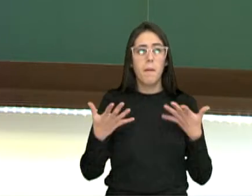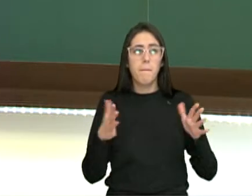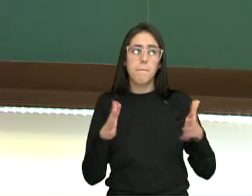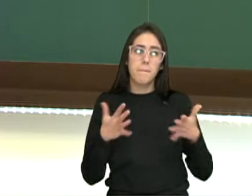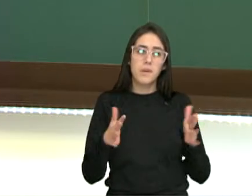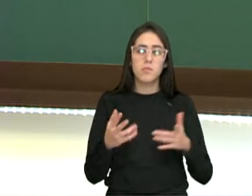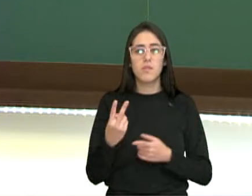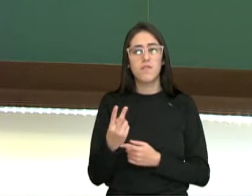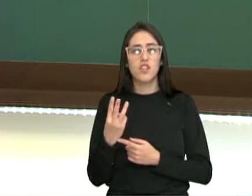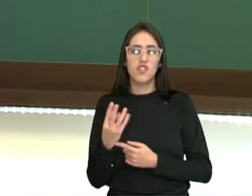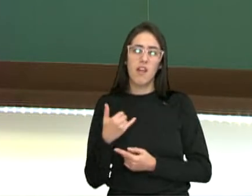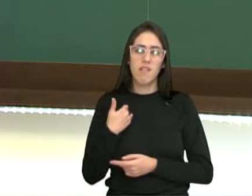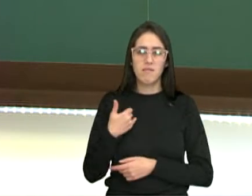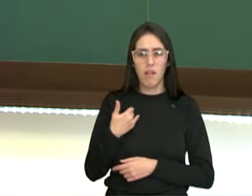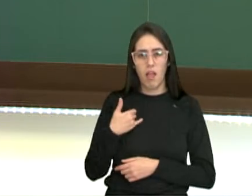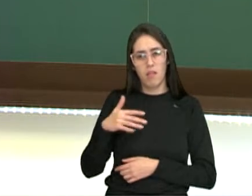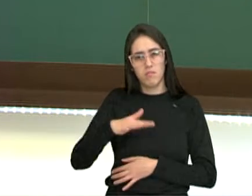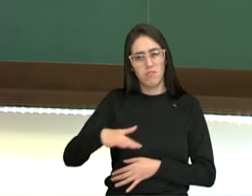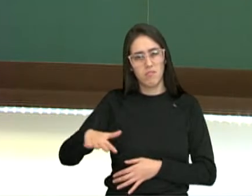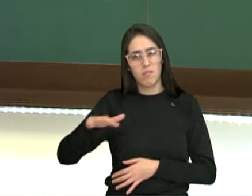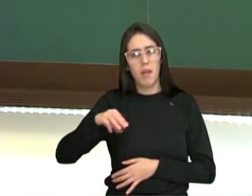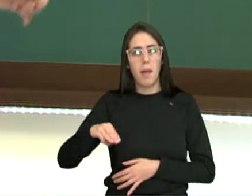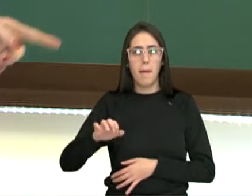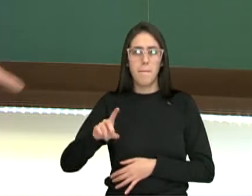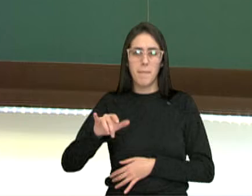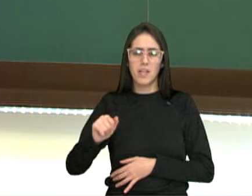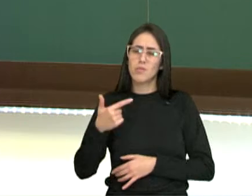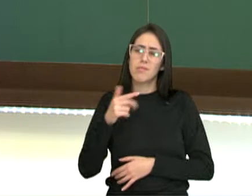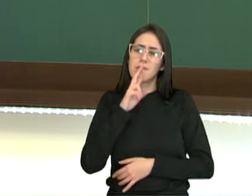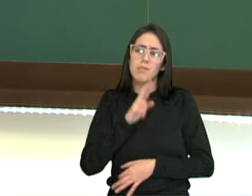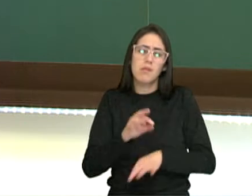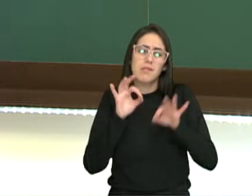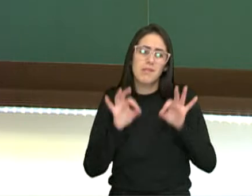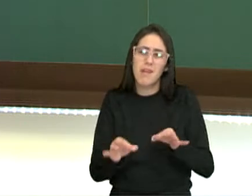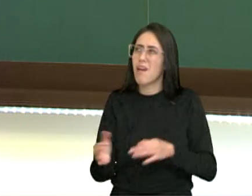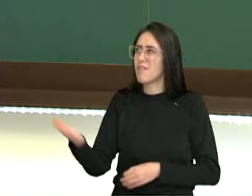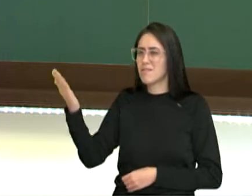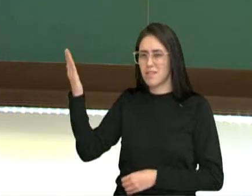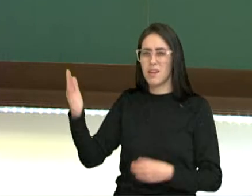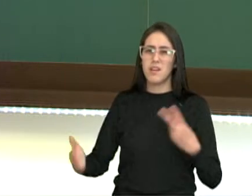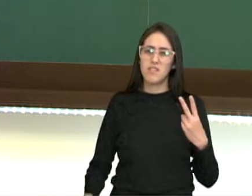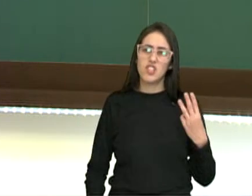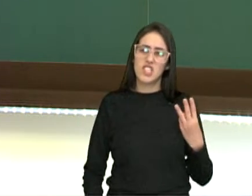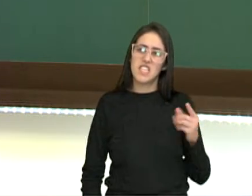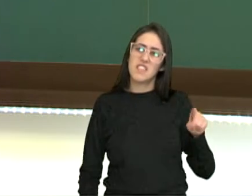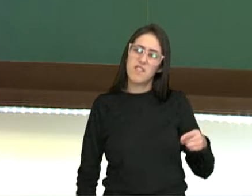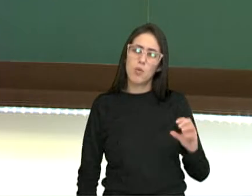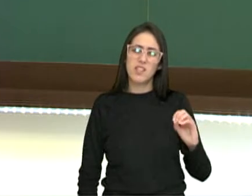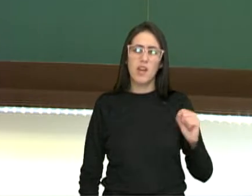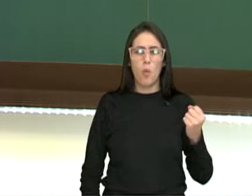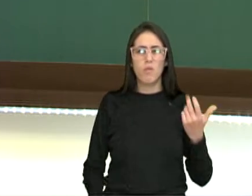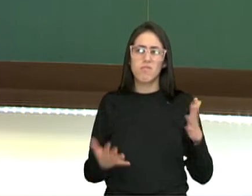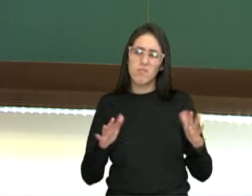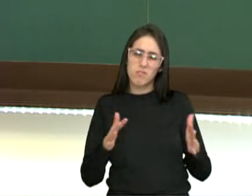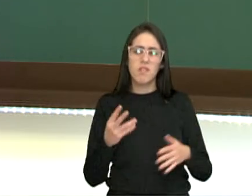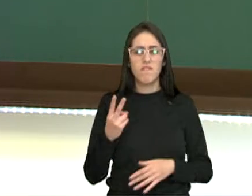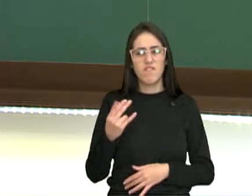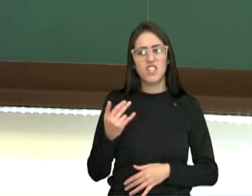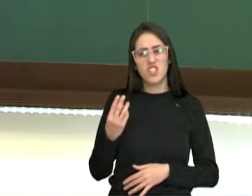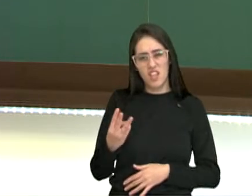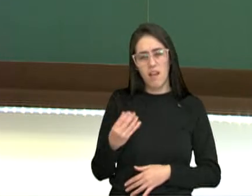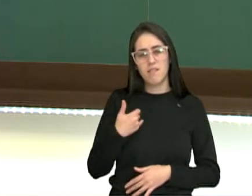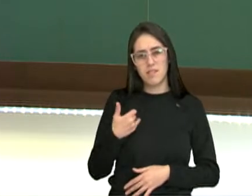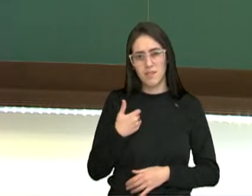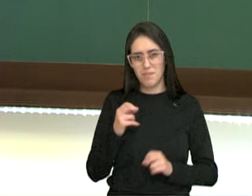de 23 anos, ok? Vocês viram que não deu exatamente 23, mas aproximadamente ali 23